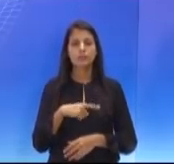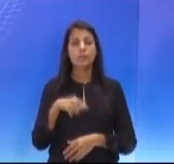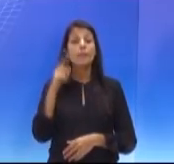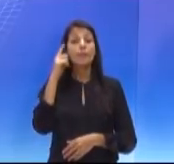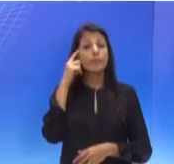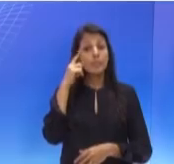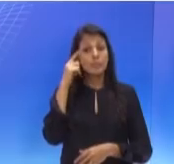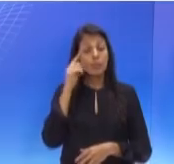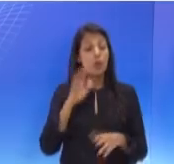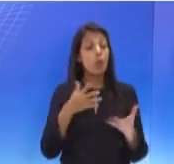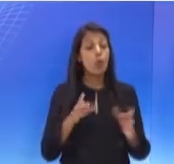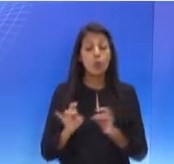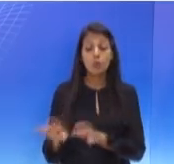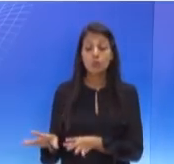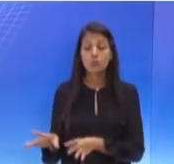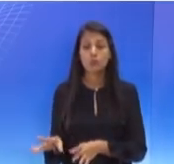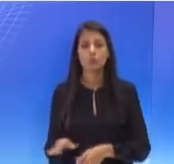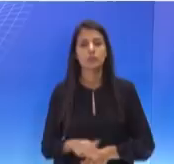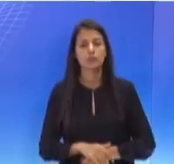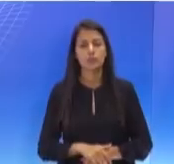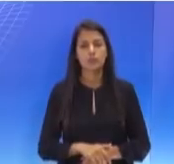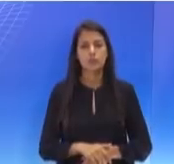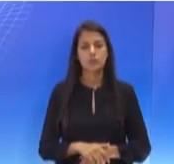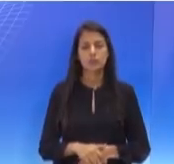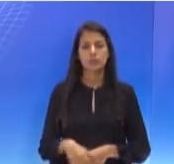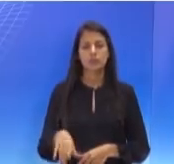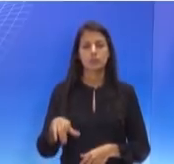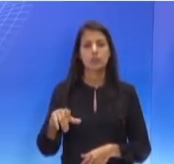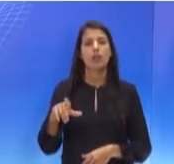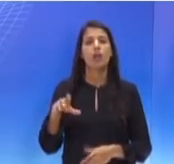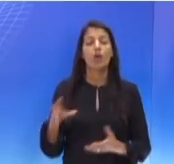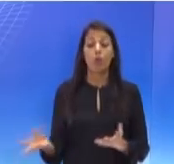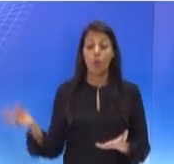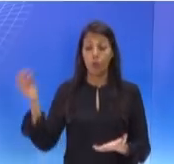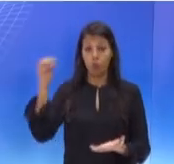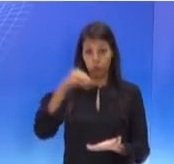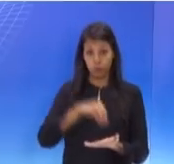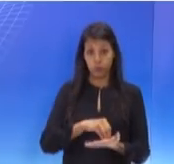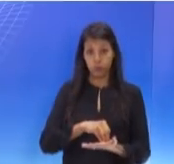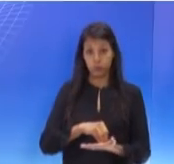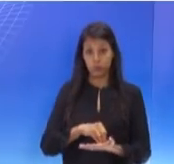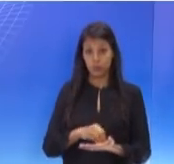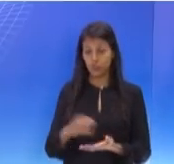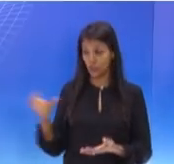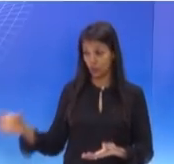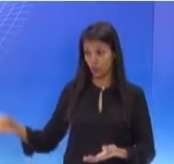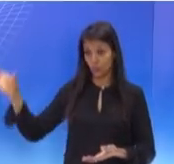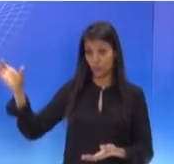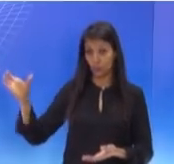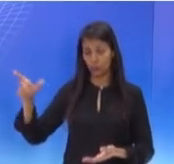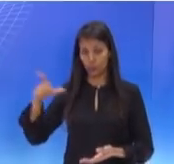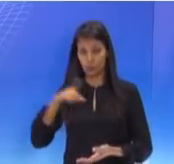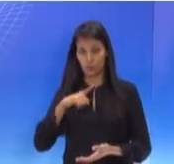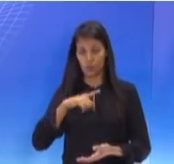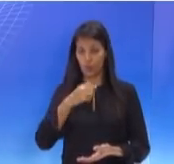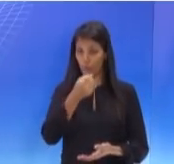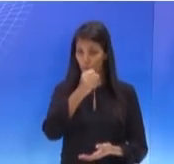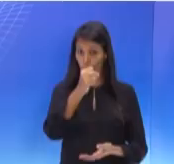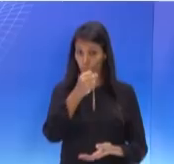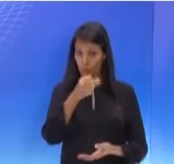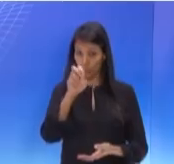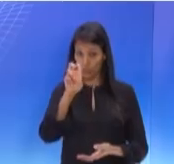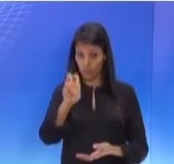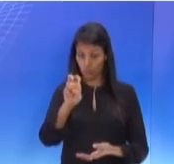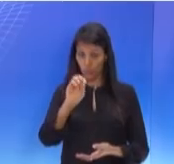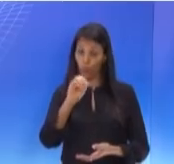O objeto, ele diz na questão, tem forma cúbica com aresta de 80 centímetros, ou seja, seu volume é 80 vezes 80